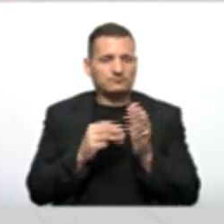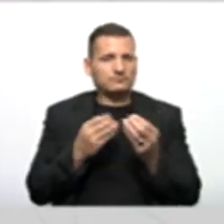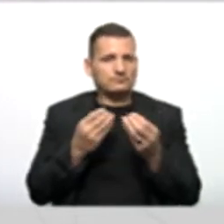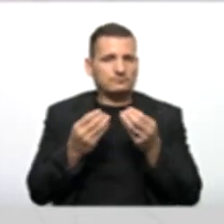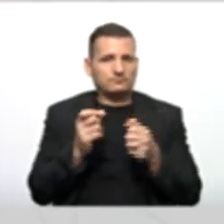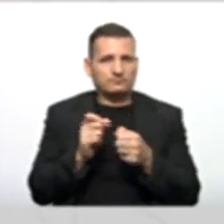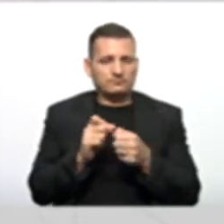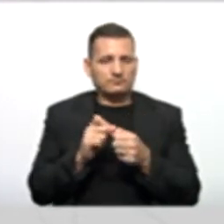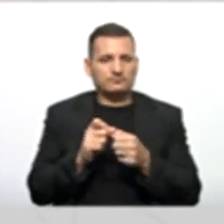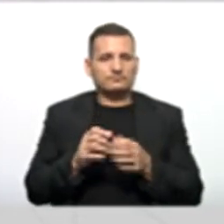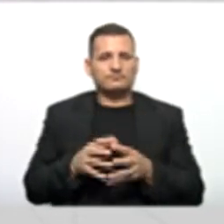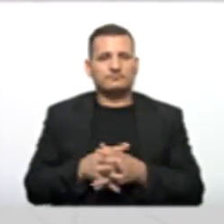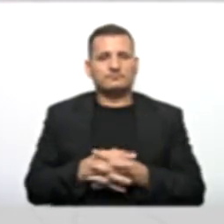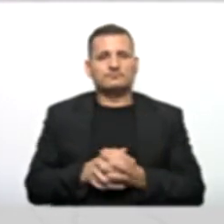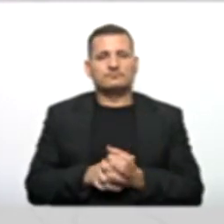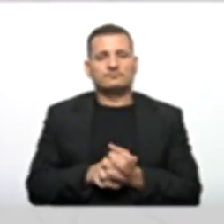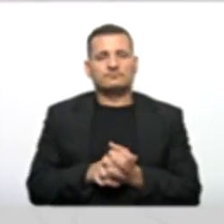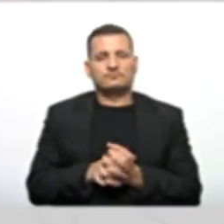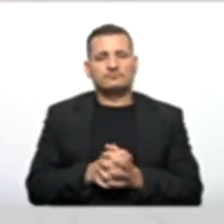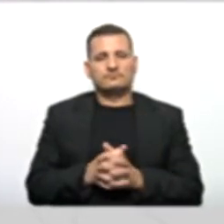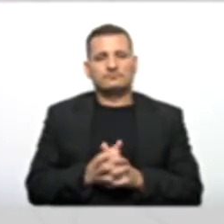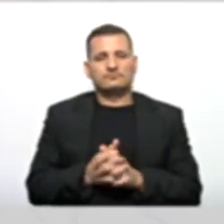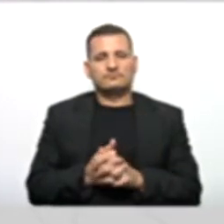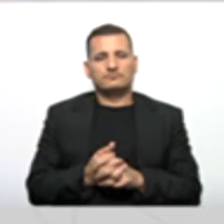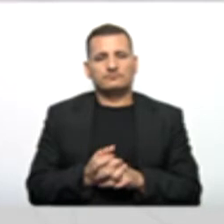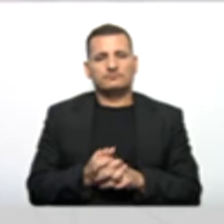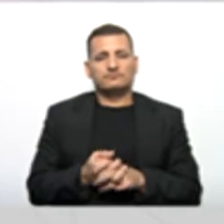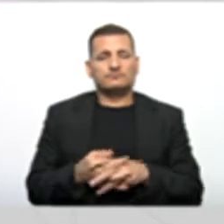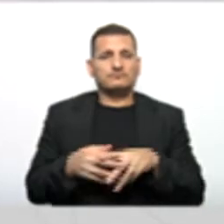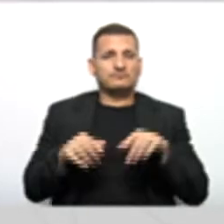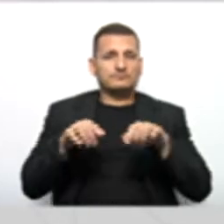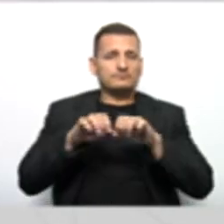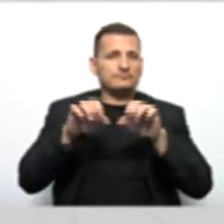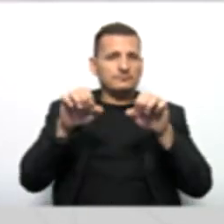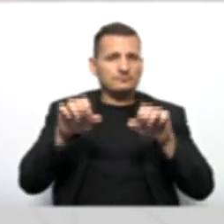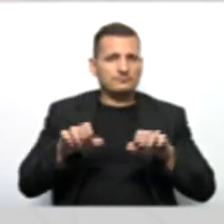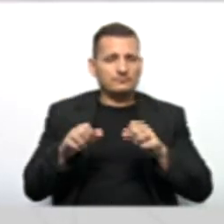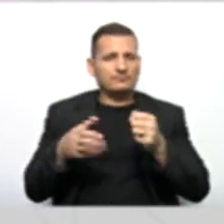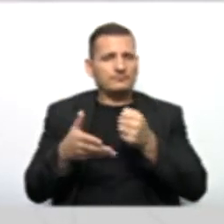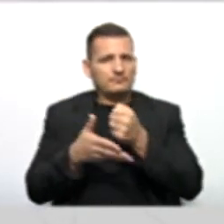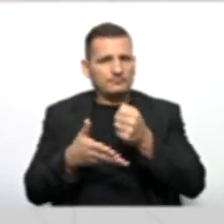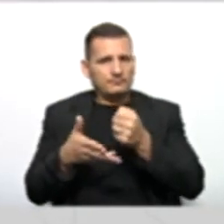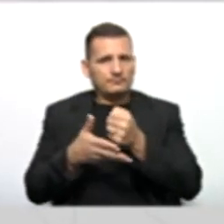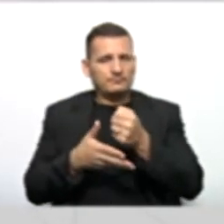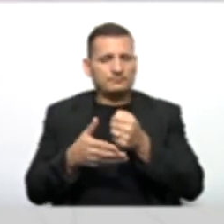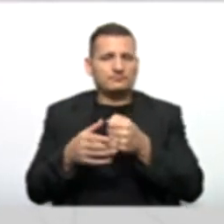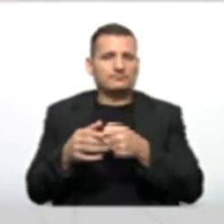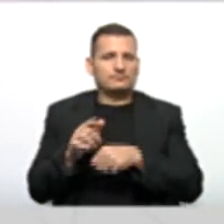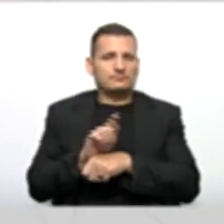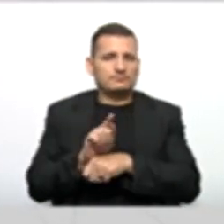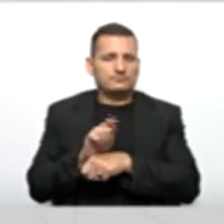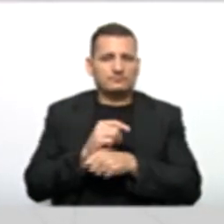fazer. Oferece uma estrutura básica para o gerenciamento do